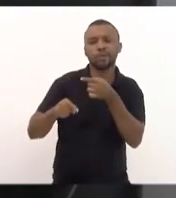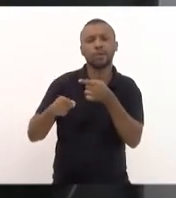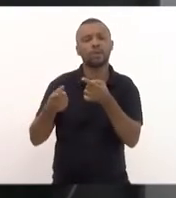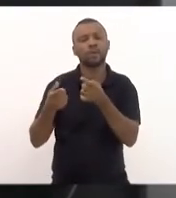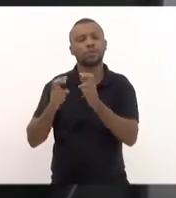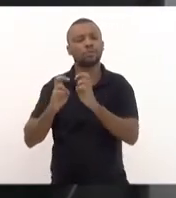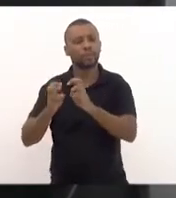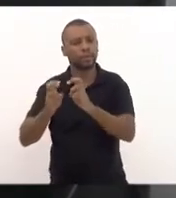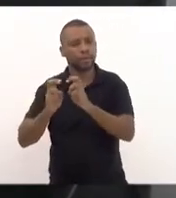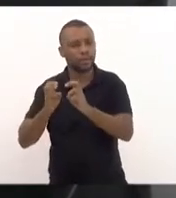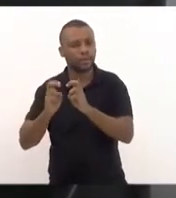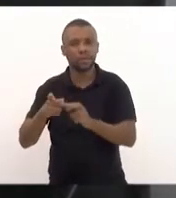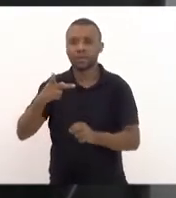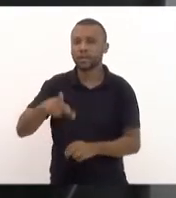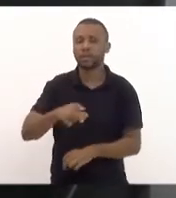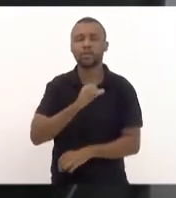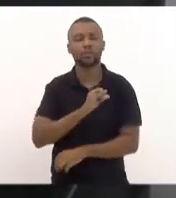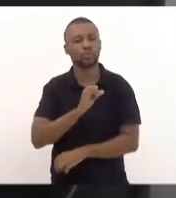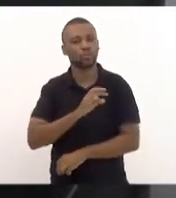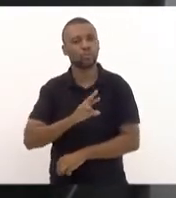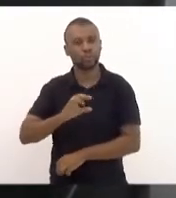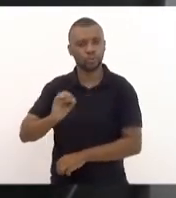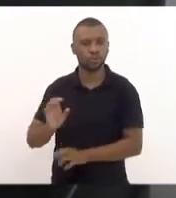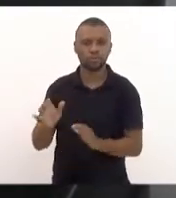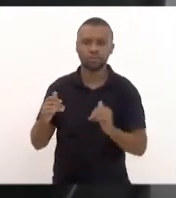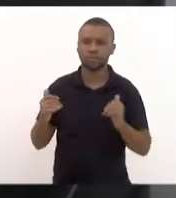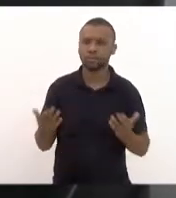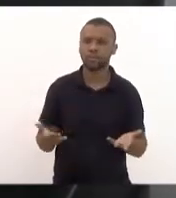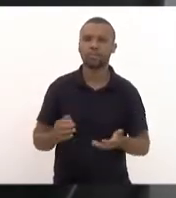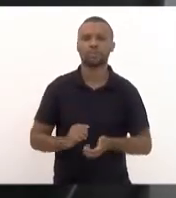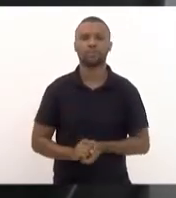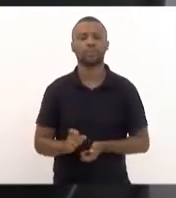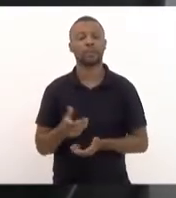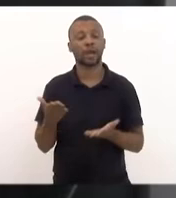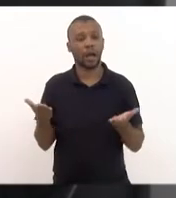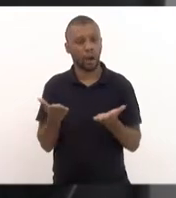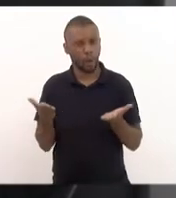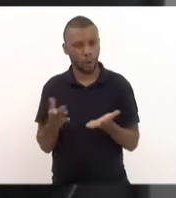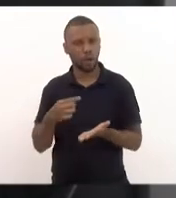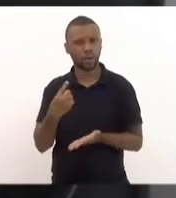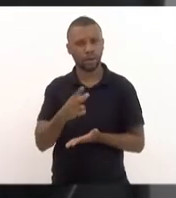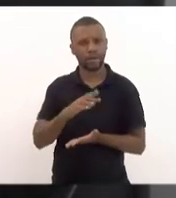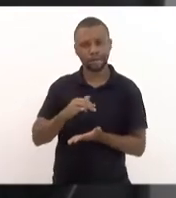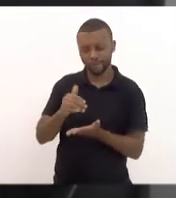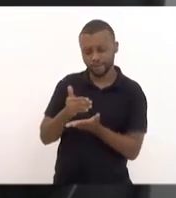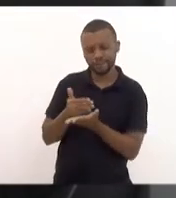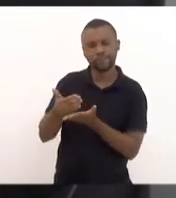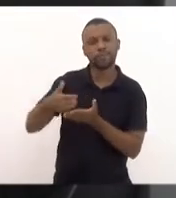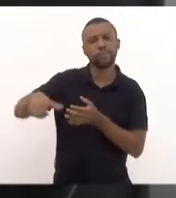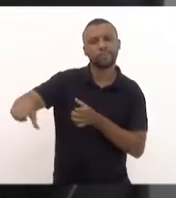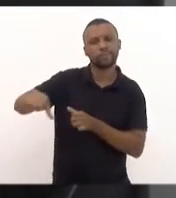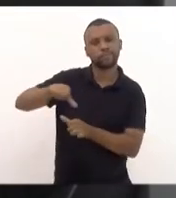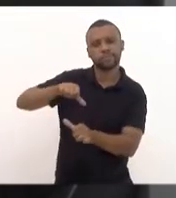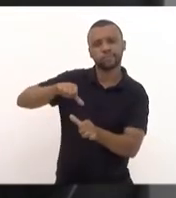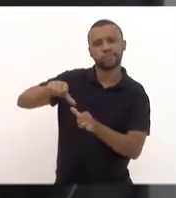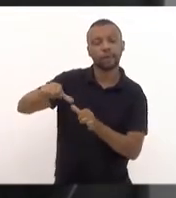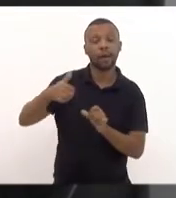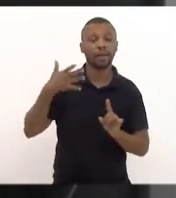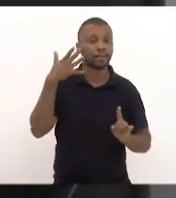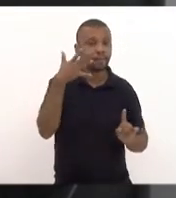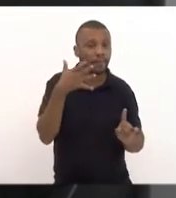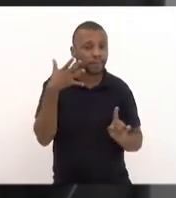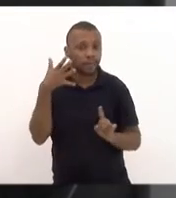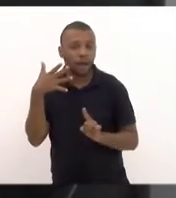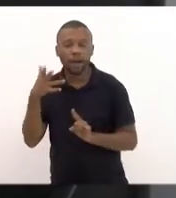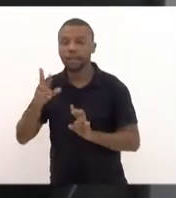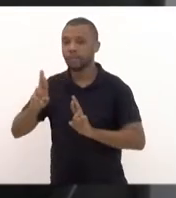ferroviário de passageiro no Rio de Janeiro. Bom, nós vamos, a partir de agora, fazer uma alternância entre